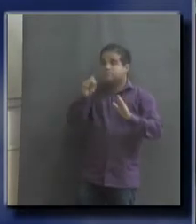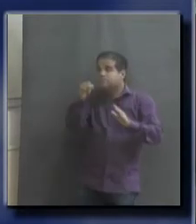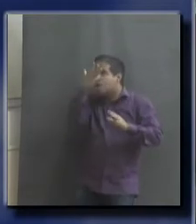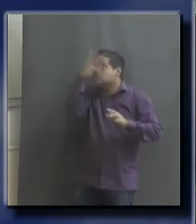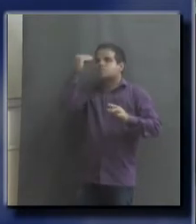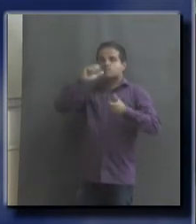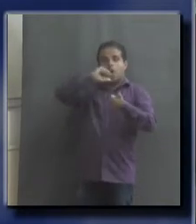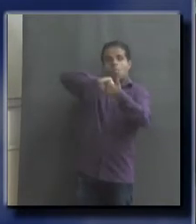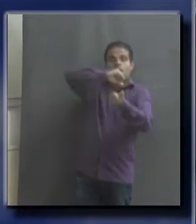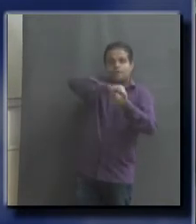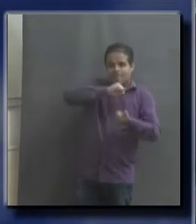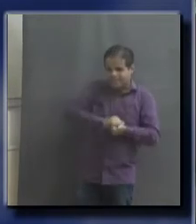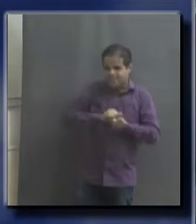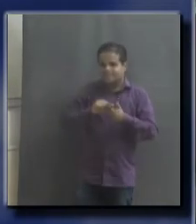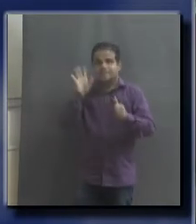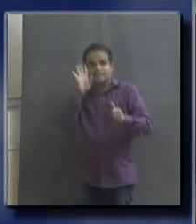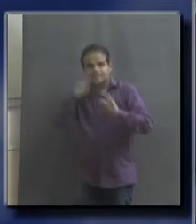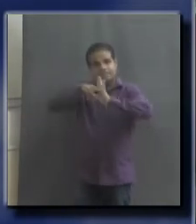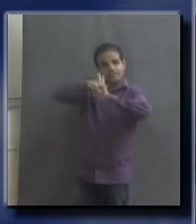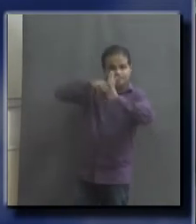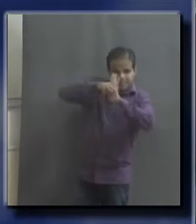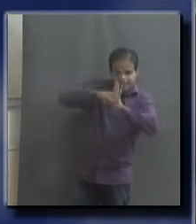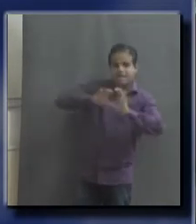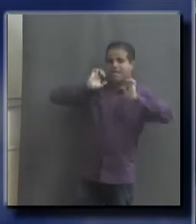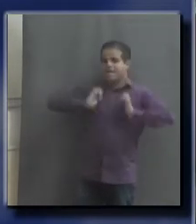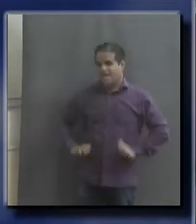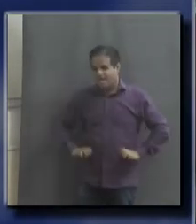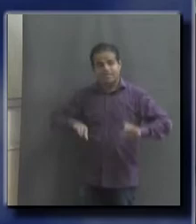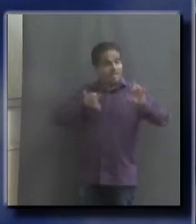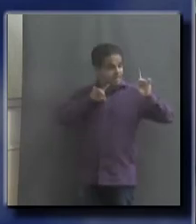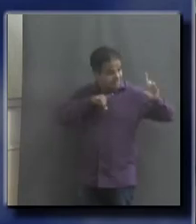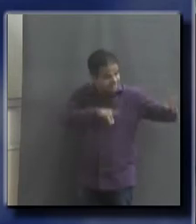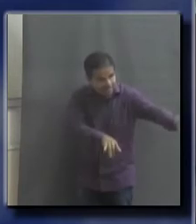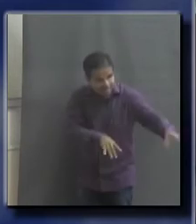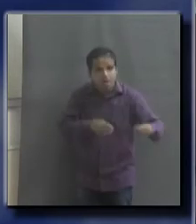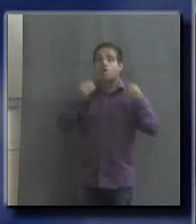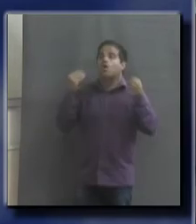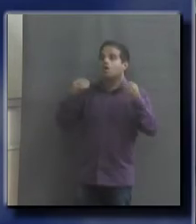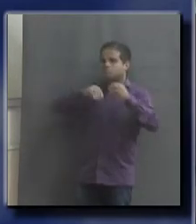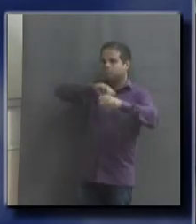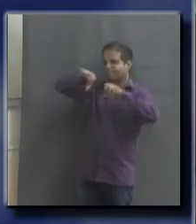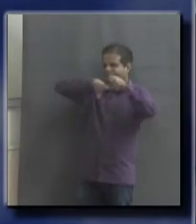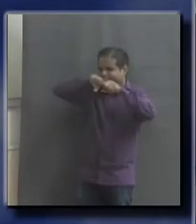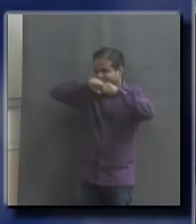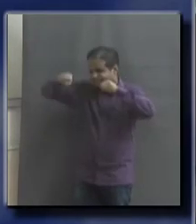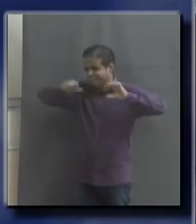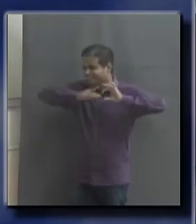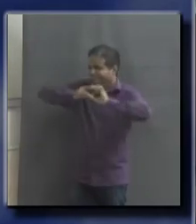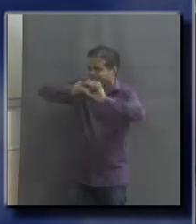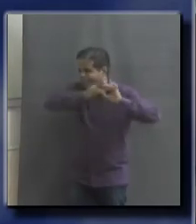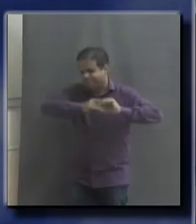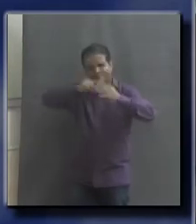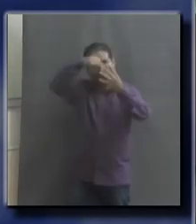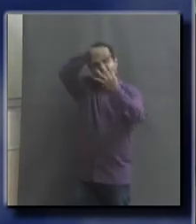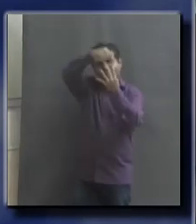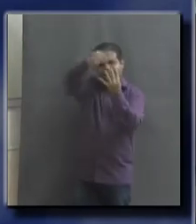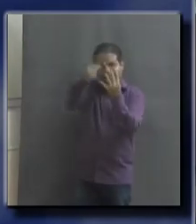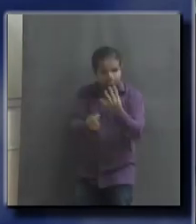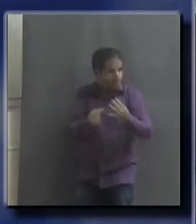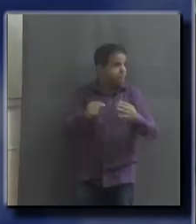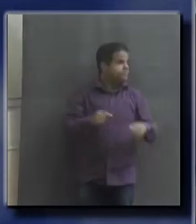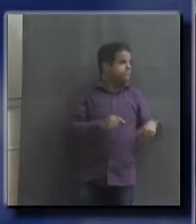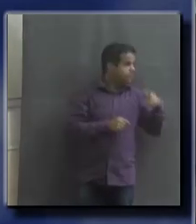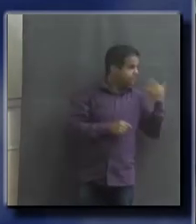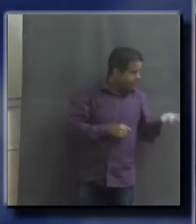a qualificação teórico-metodológica, ética e técnica, né? E daí a Soligo coloca um